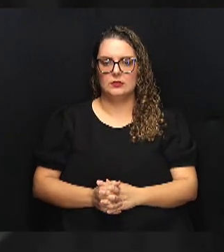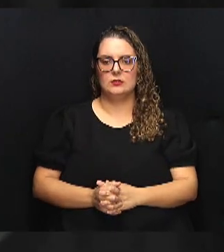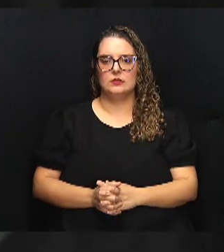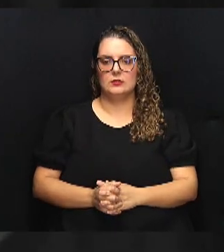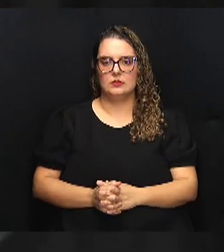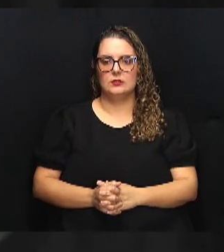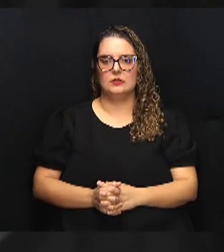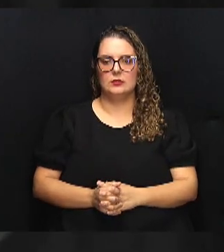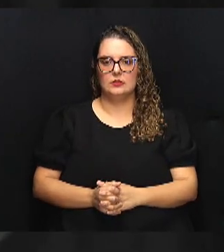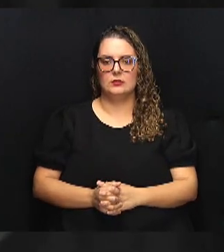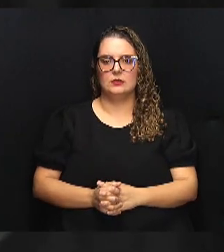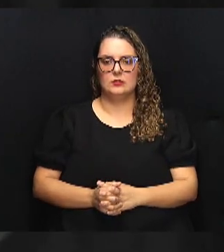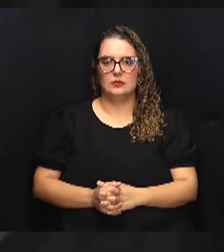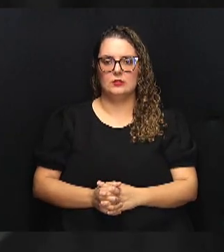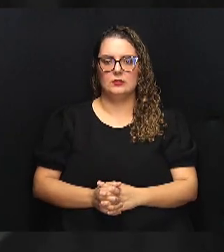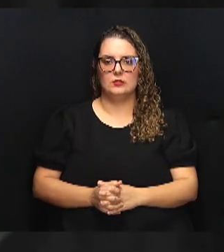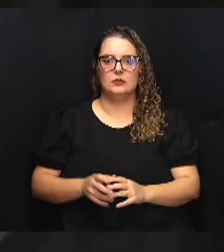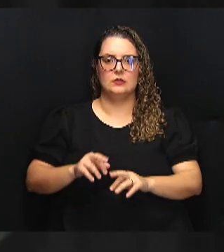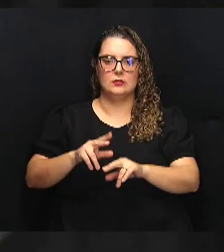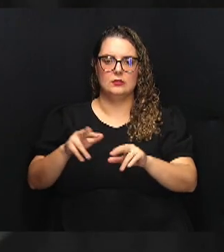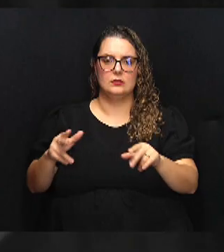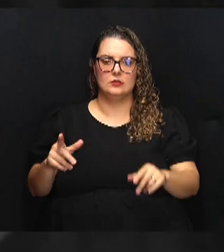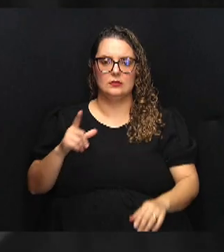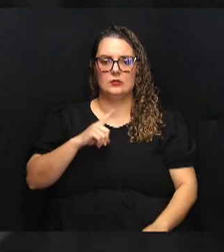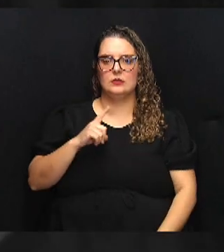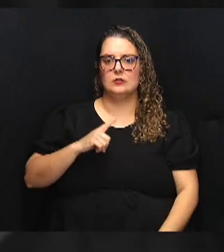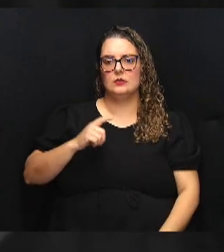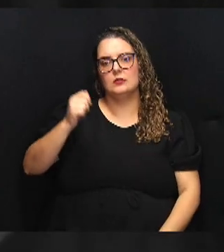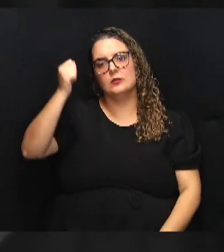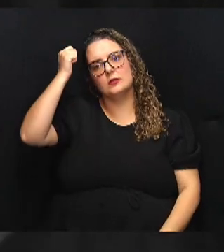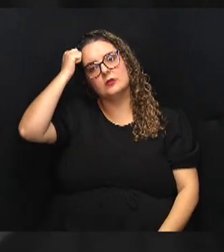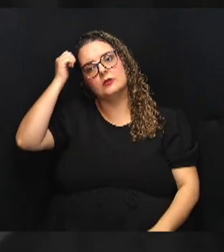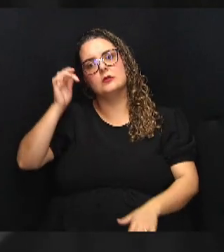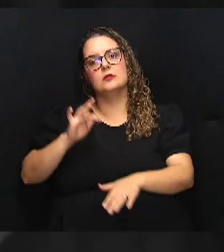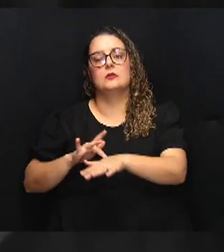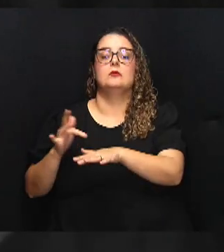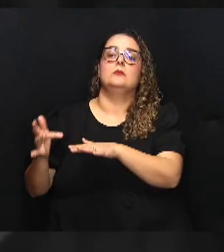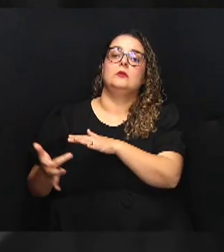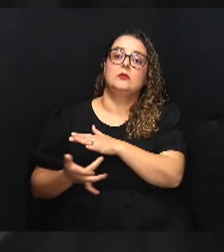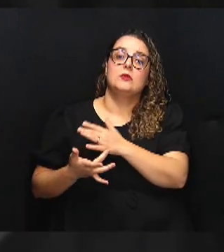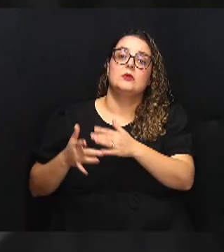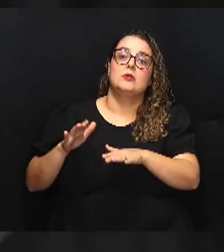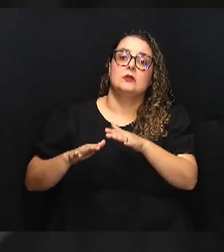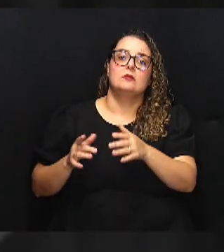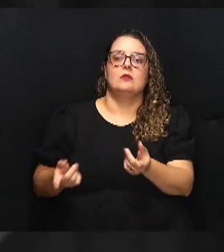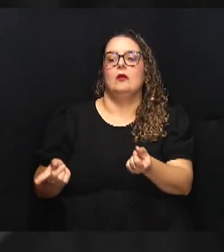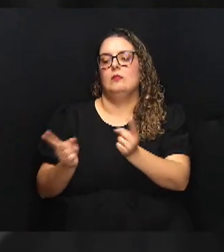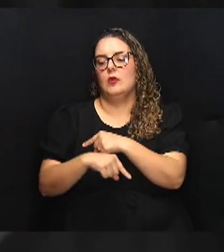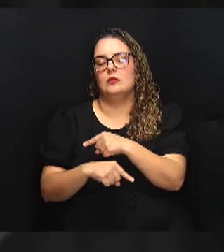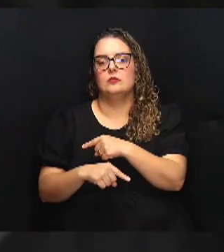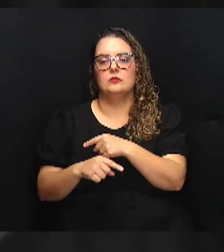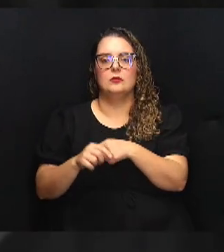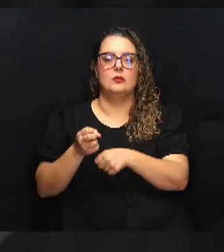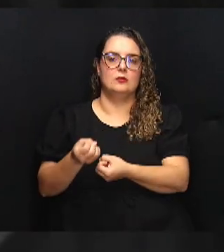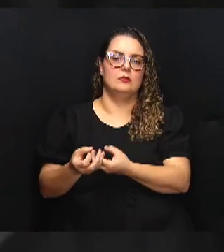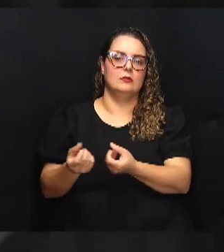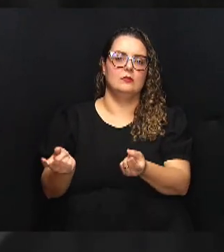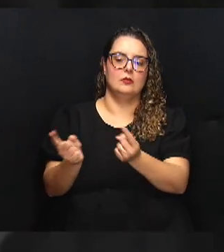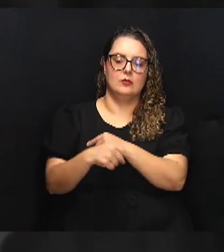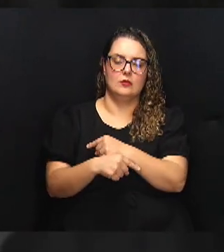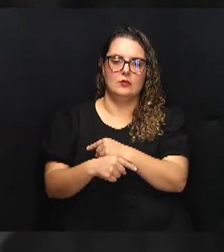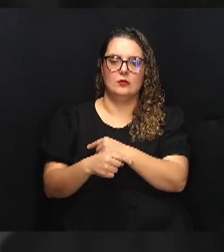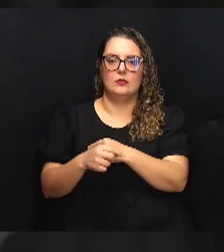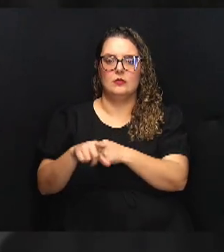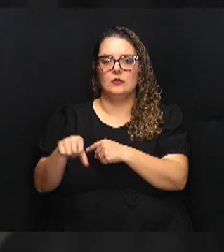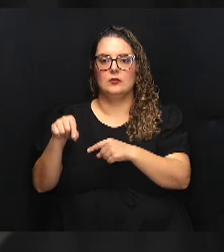Enfim, tem aí muito culpa da mídia, da imprensa, em que muitas vezes distorce a informação, não escolhe um